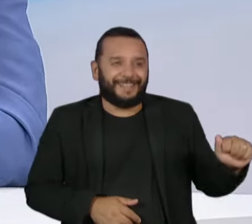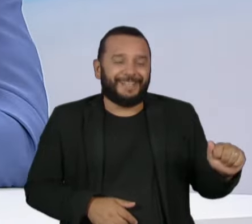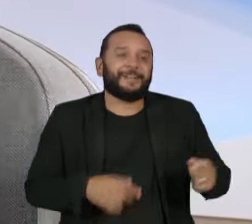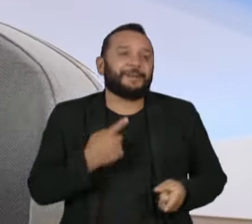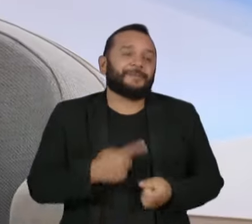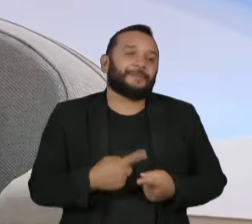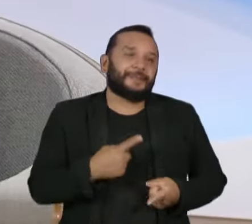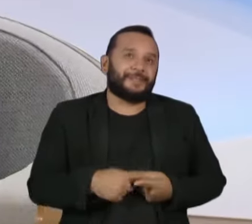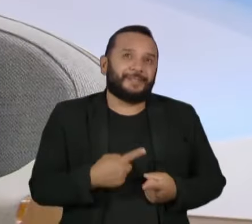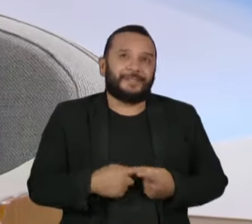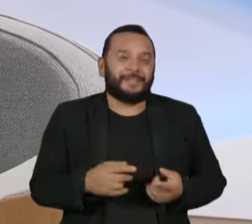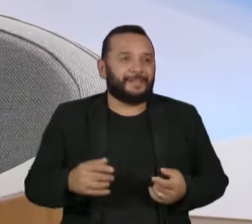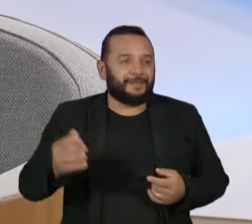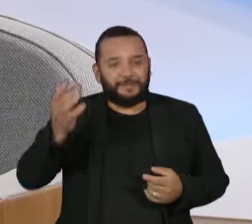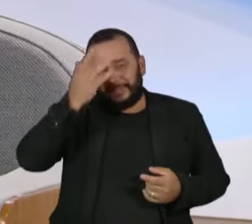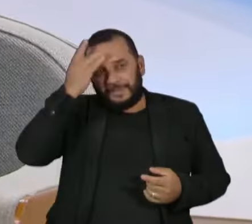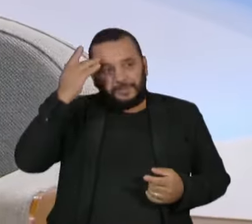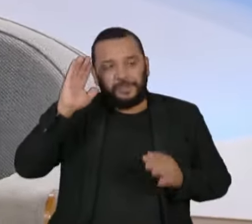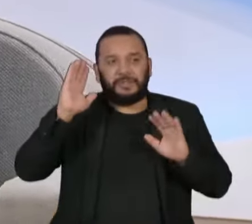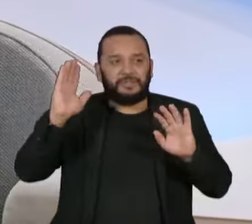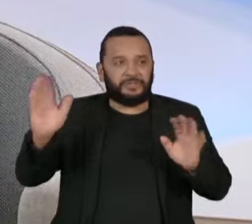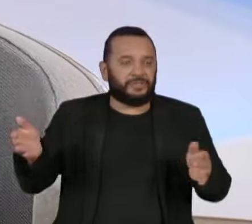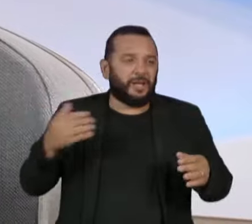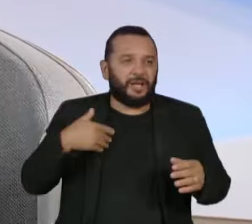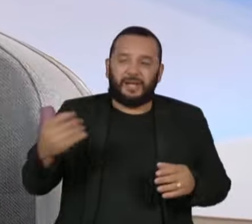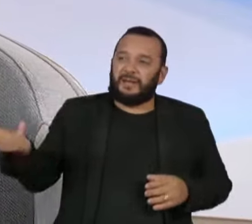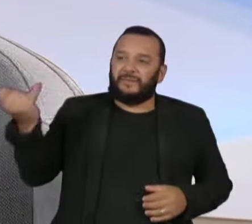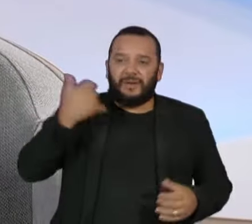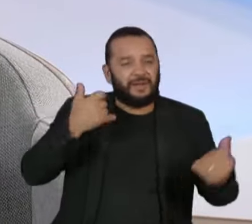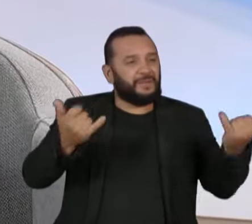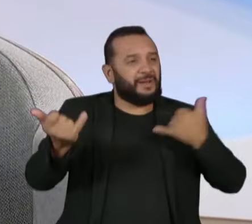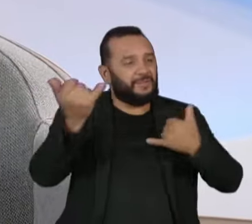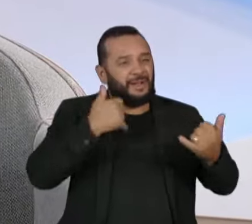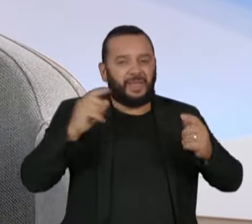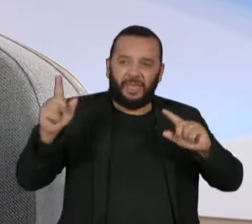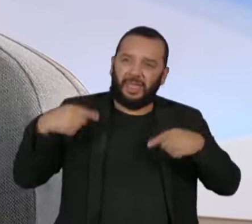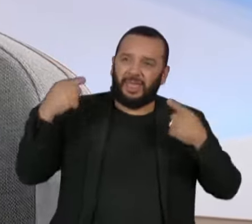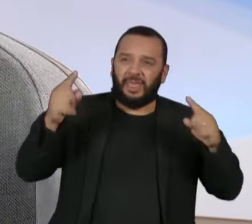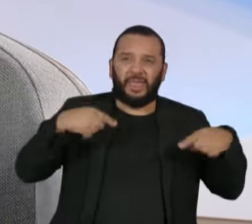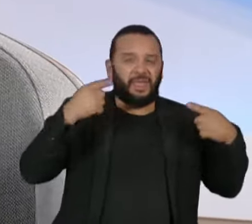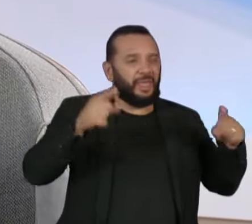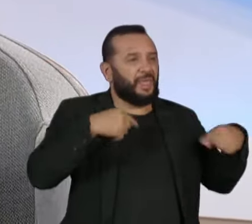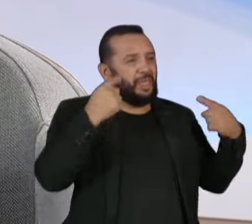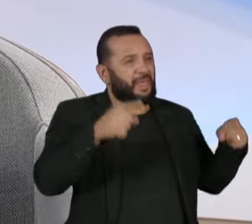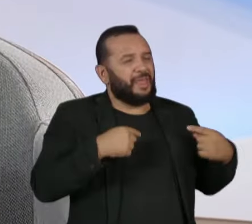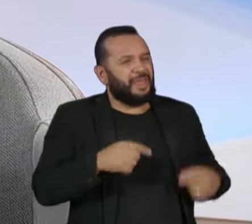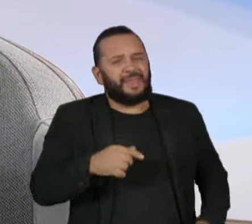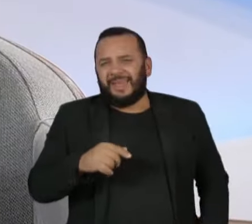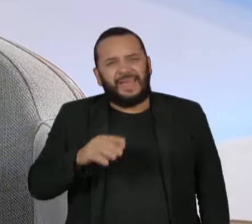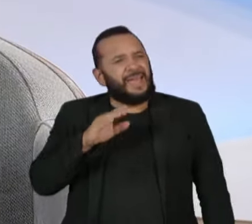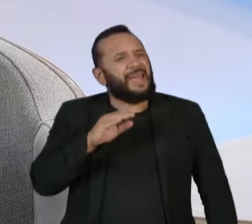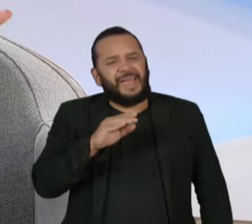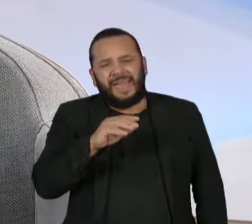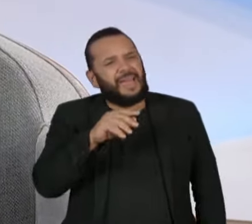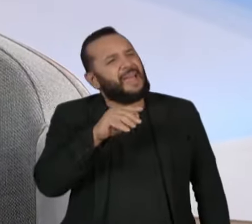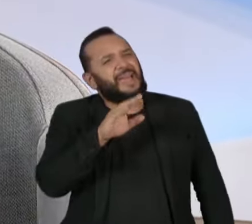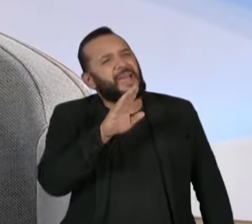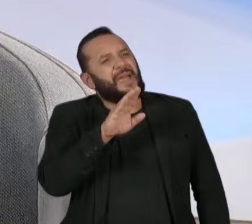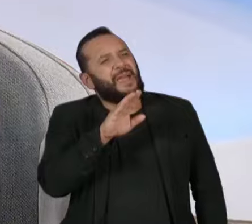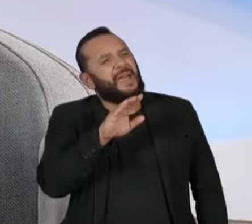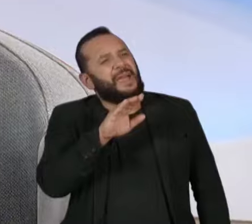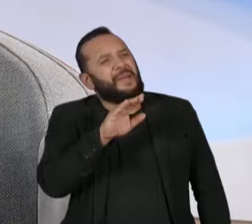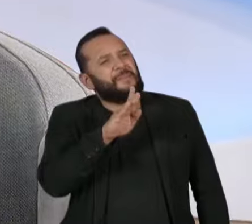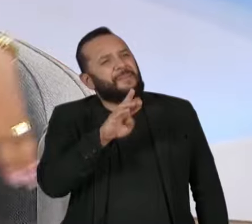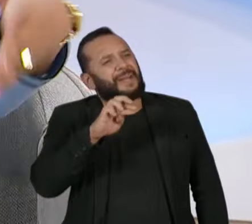tanta gente, tanto bullying, hoje o famoso bullying, na época não se falava bullying, mas era tanta, porque é Brenda, Brenta, eu falava